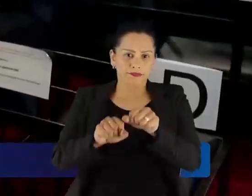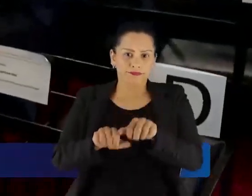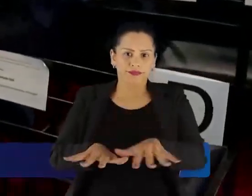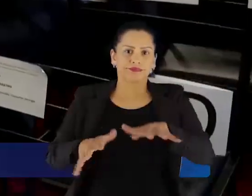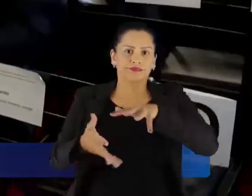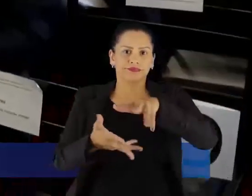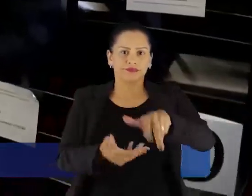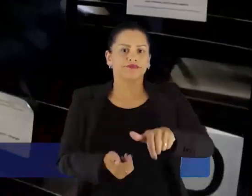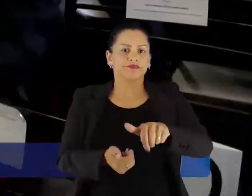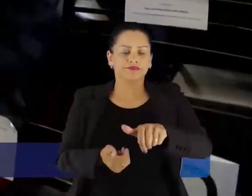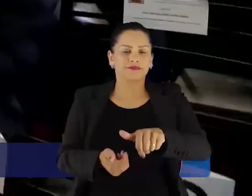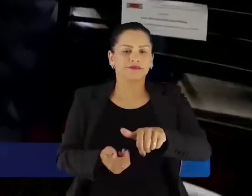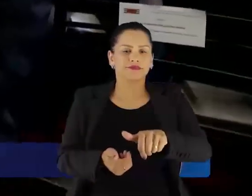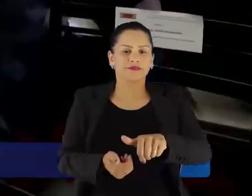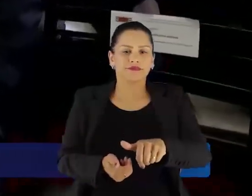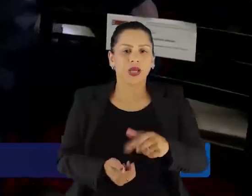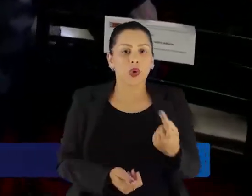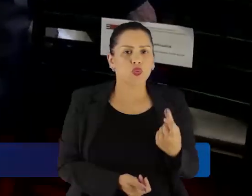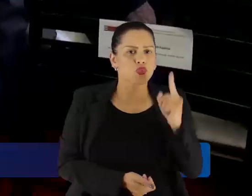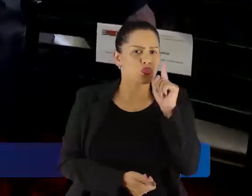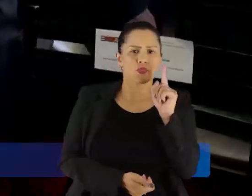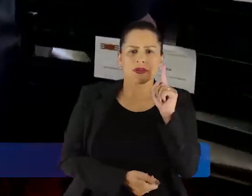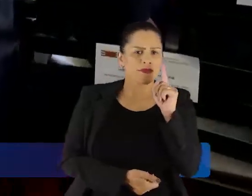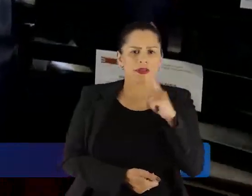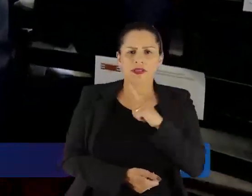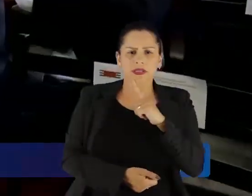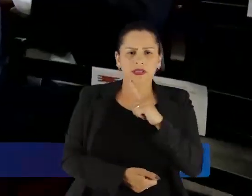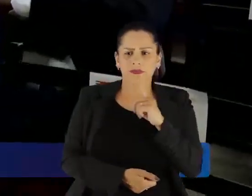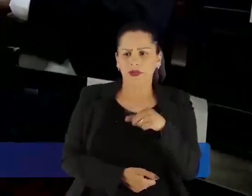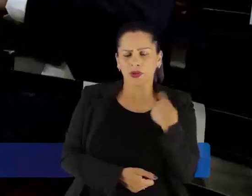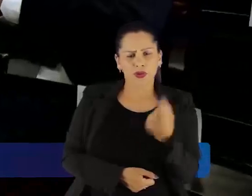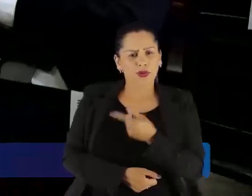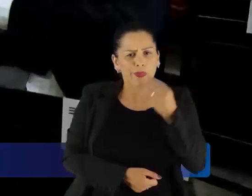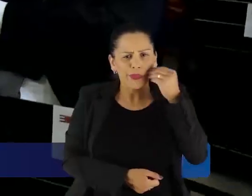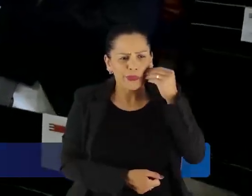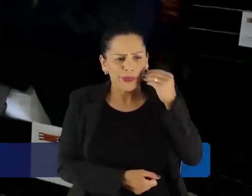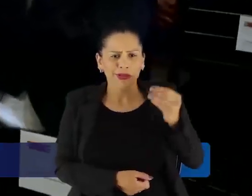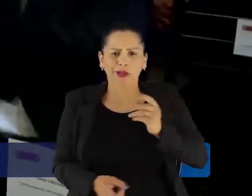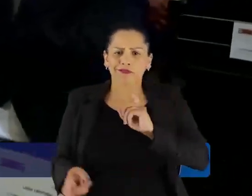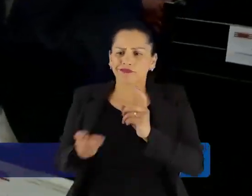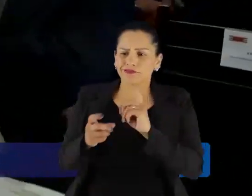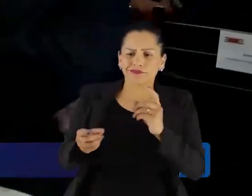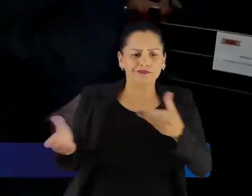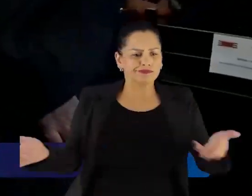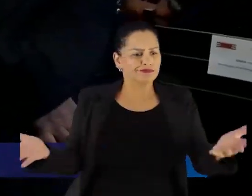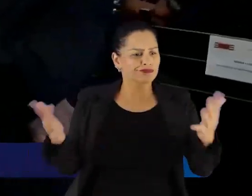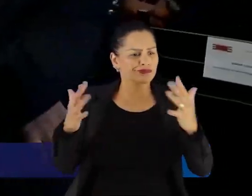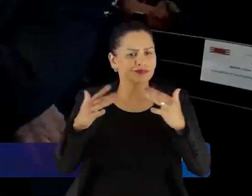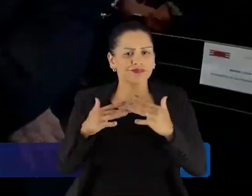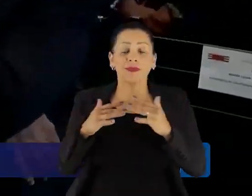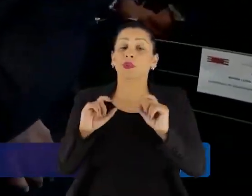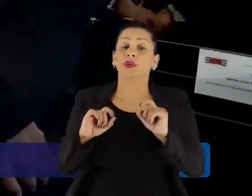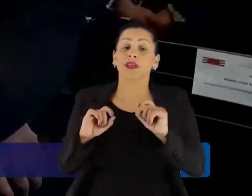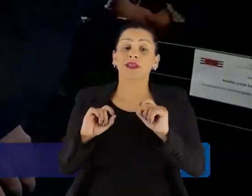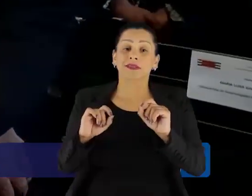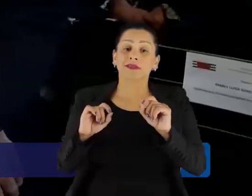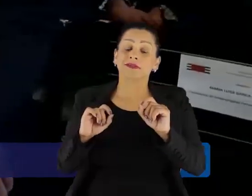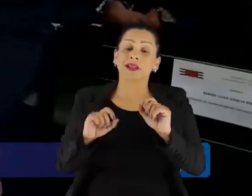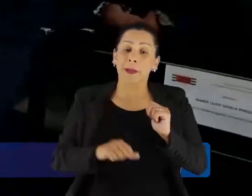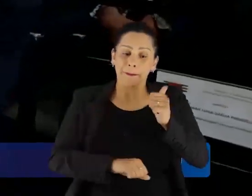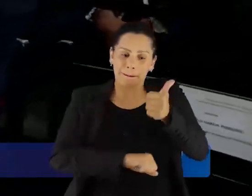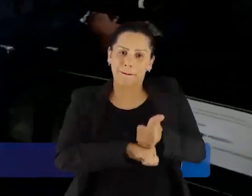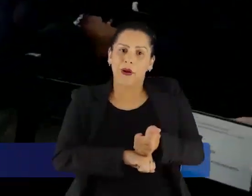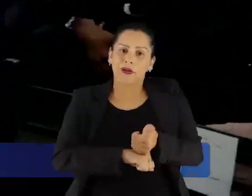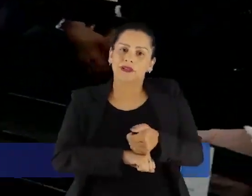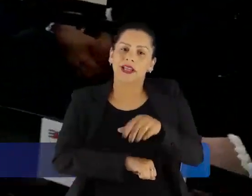vez que o pleno desta corte teve a oportunidade de se reunir foi quando da posse dos